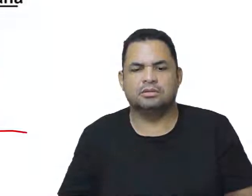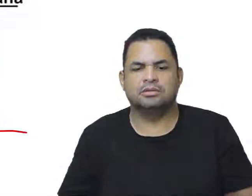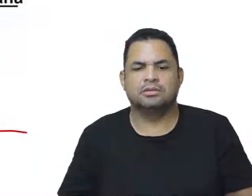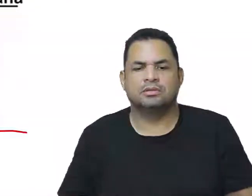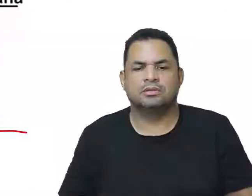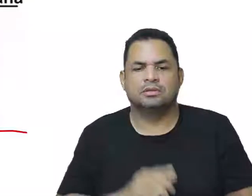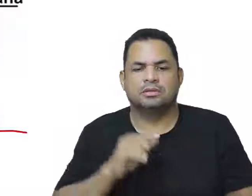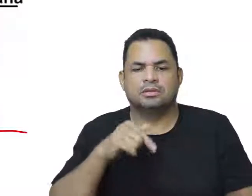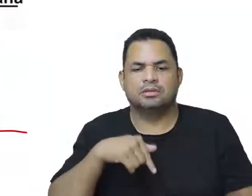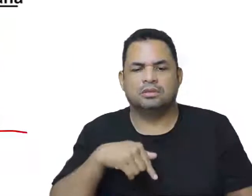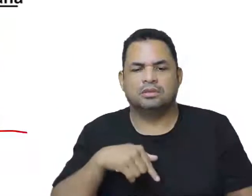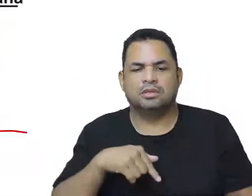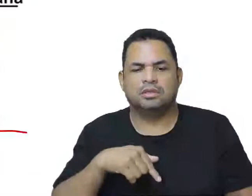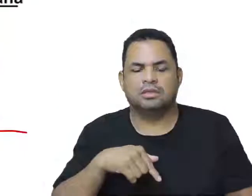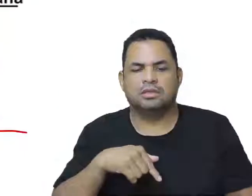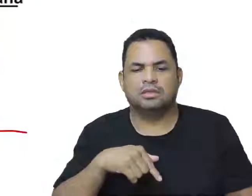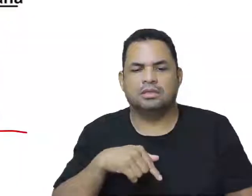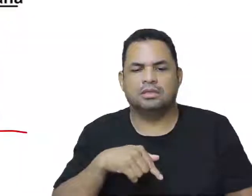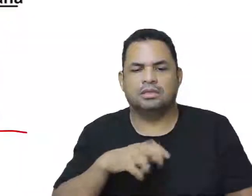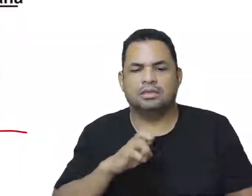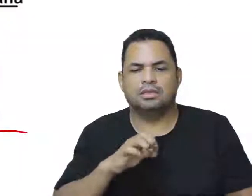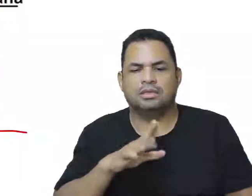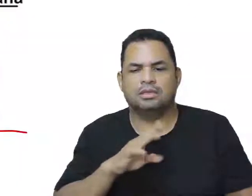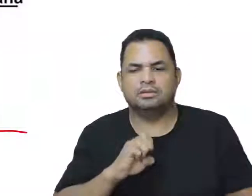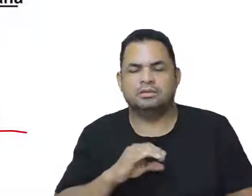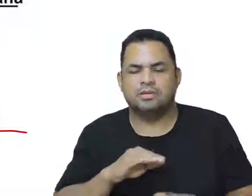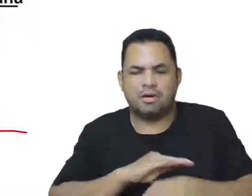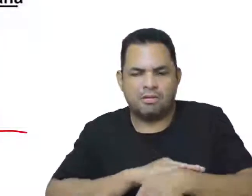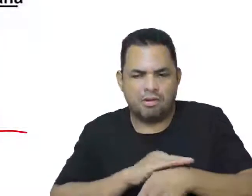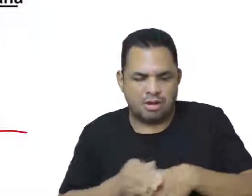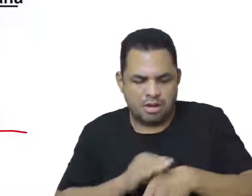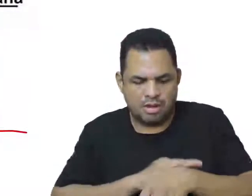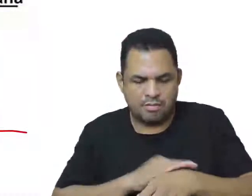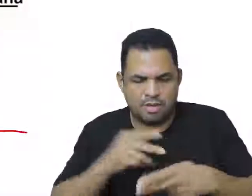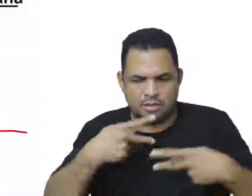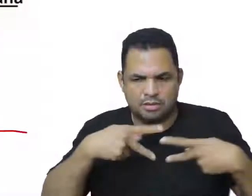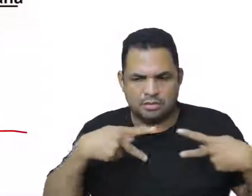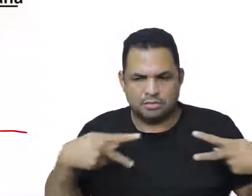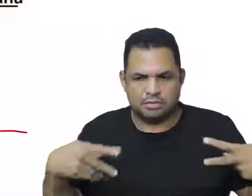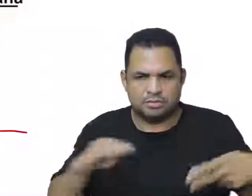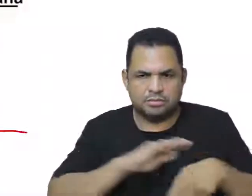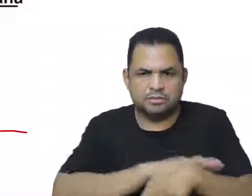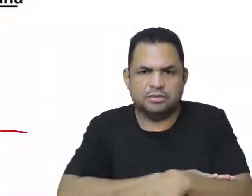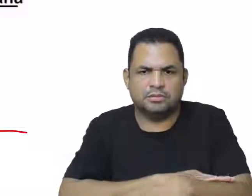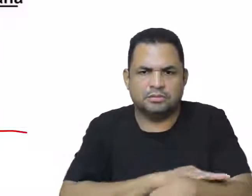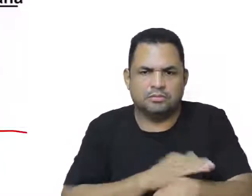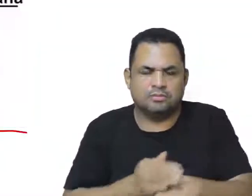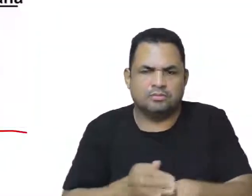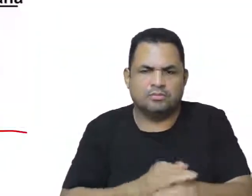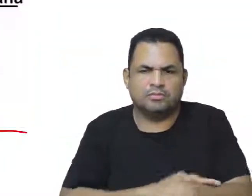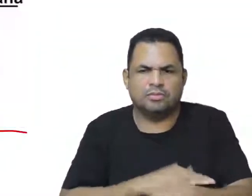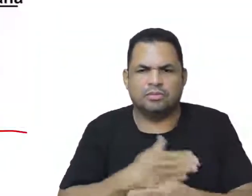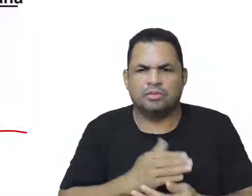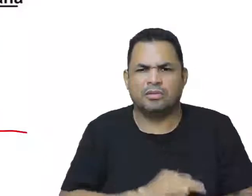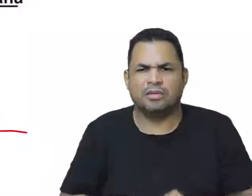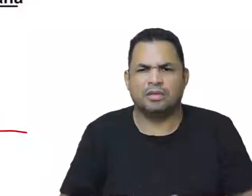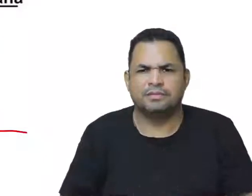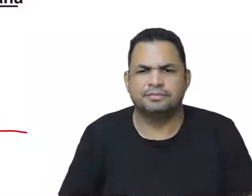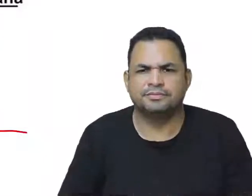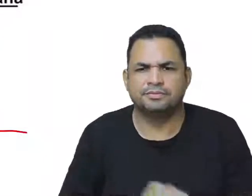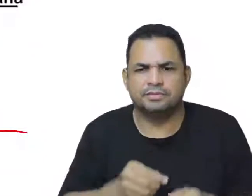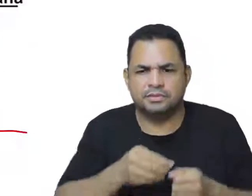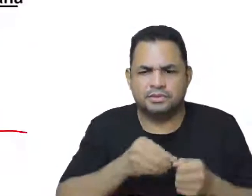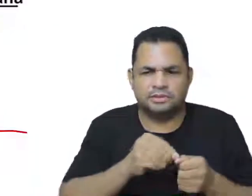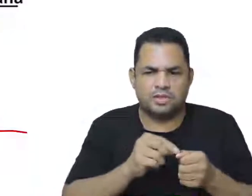queratina, né, é uma camada de proteína que a gente tem em cima da nossa pele. Por exemplo, a nossa